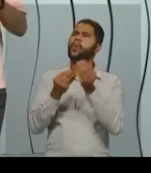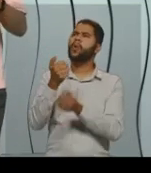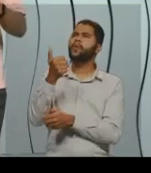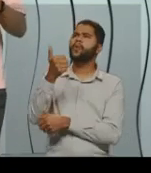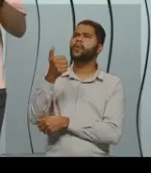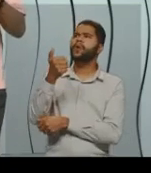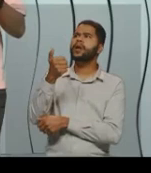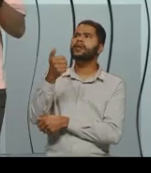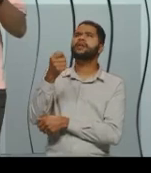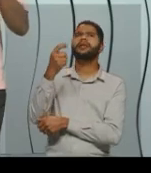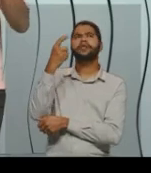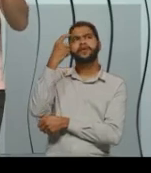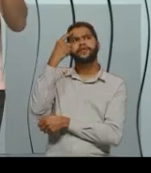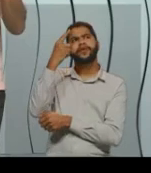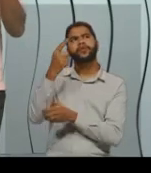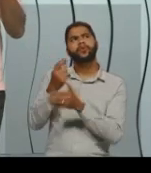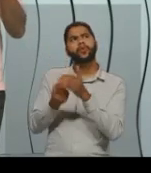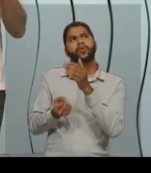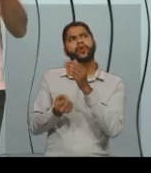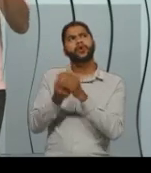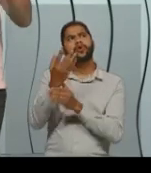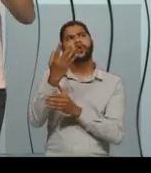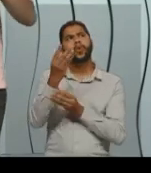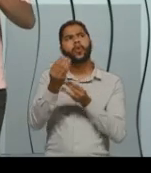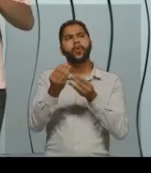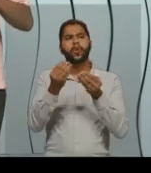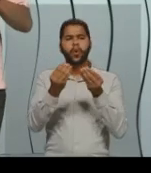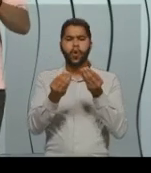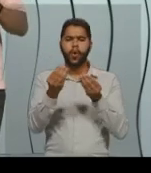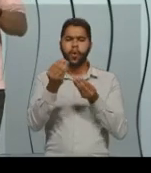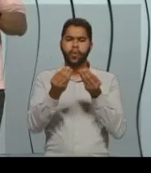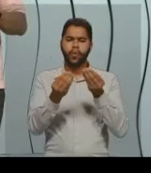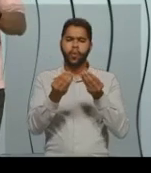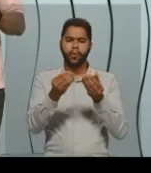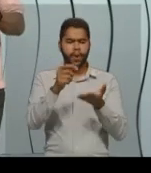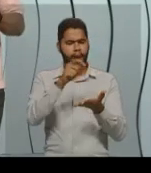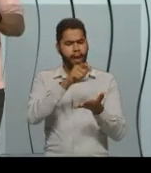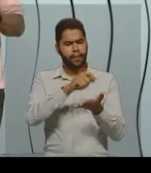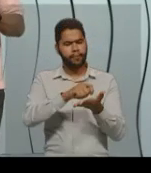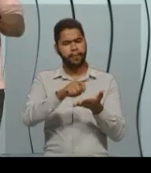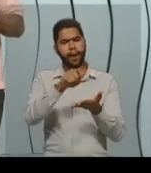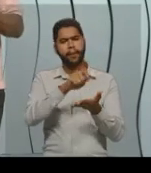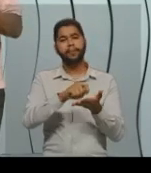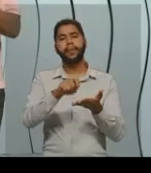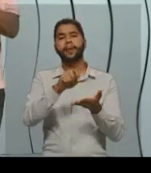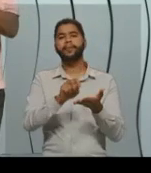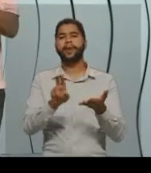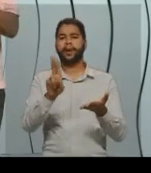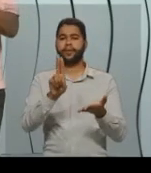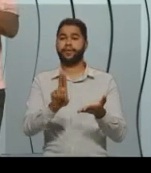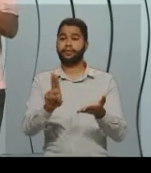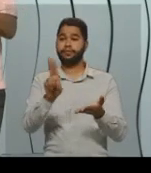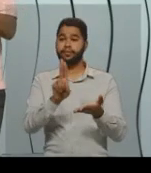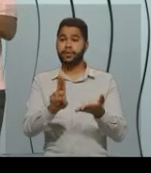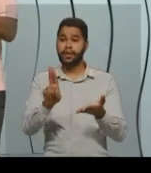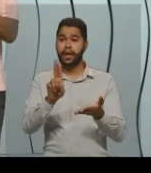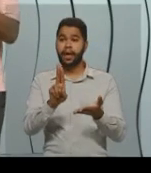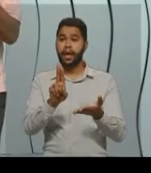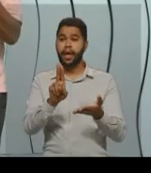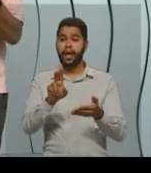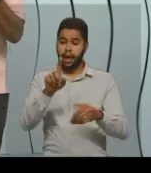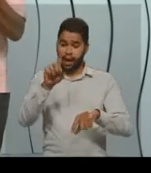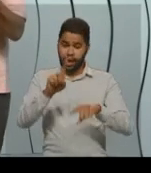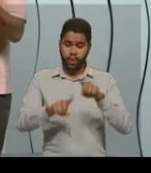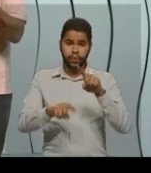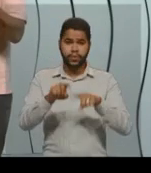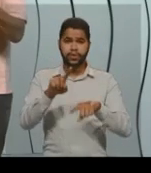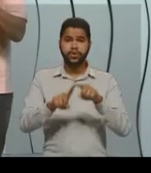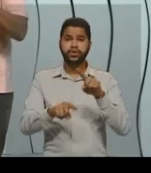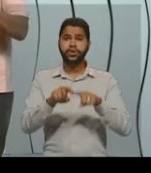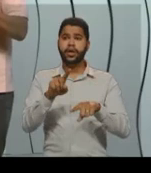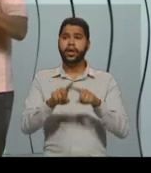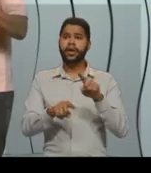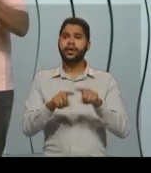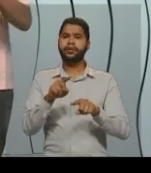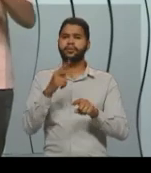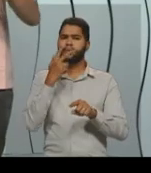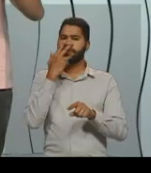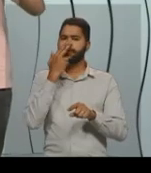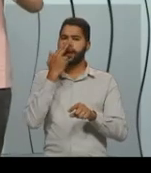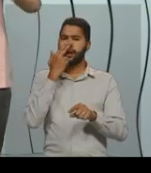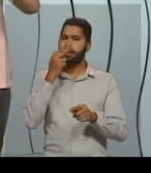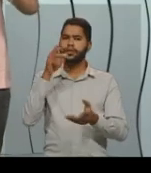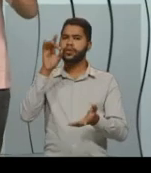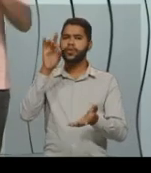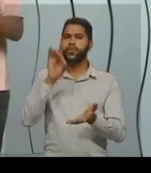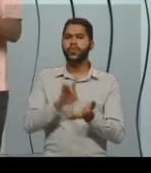o inventor da caneta alcançou e traduziu isso nesse objeto. Então, esse objeto ele é menos real do que